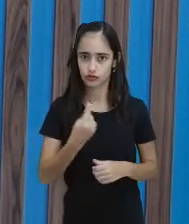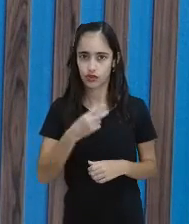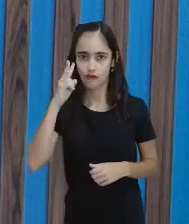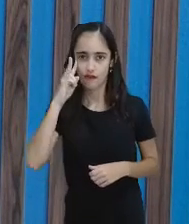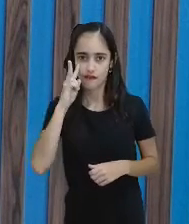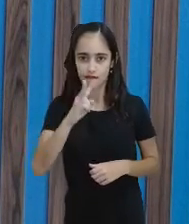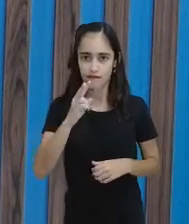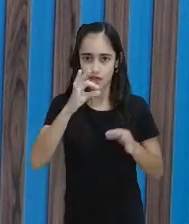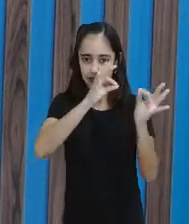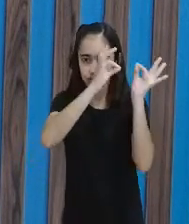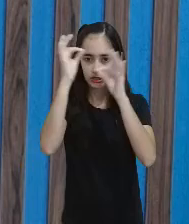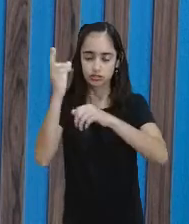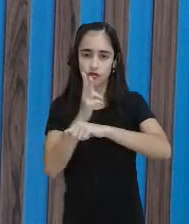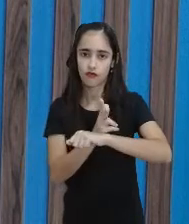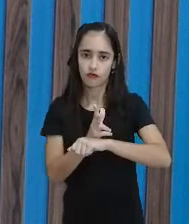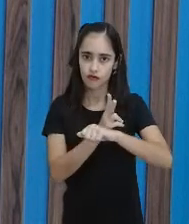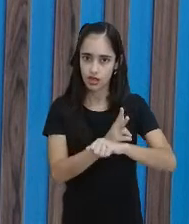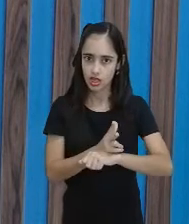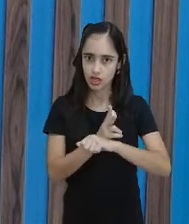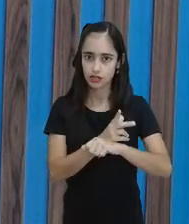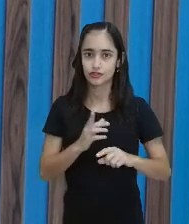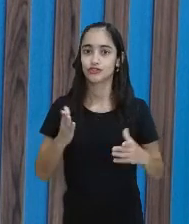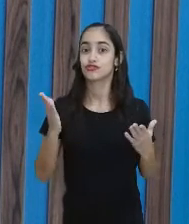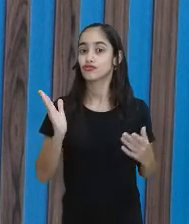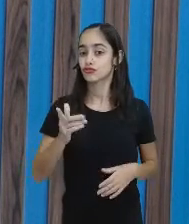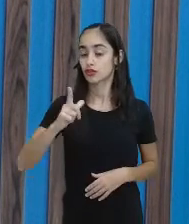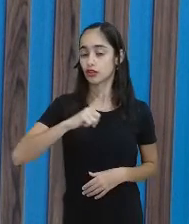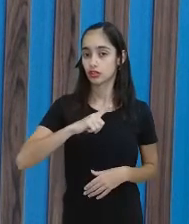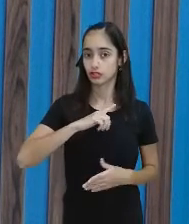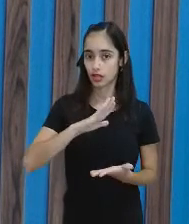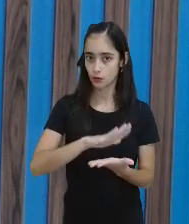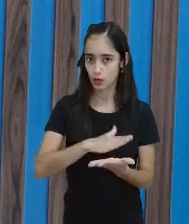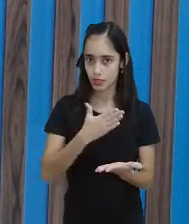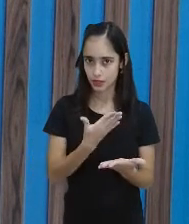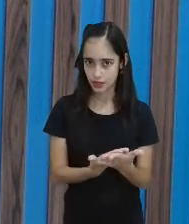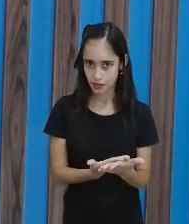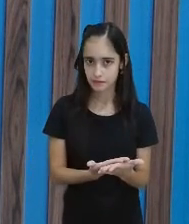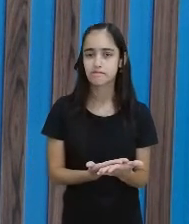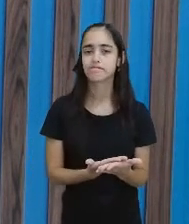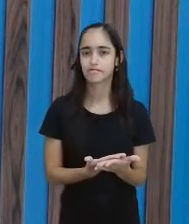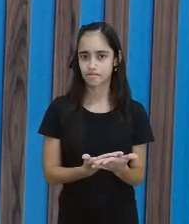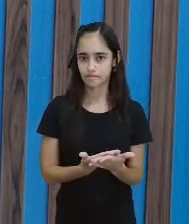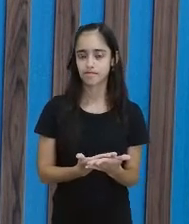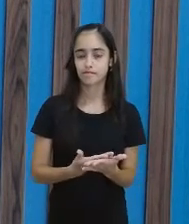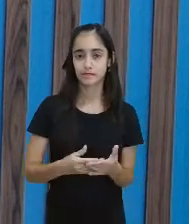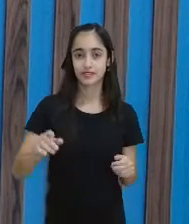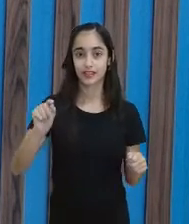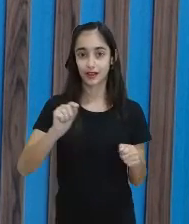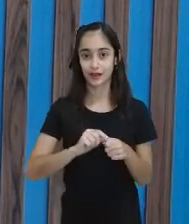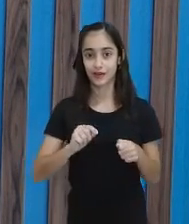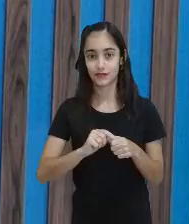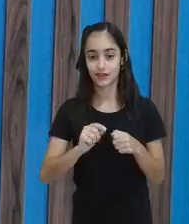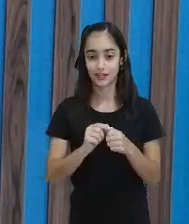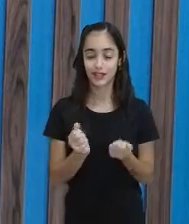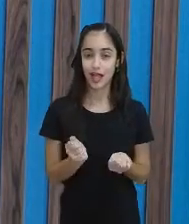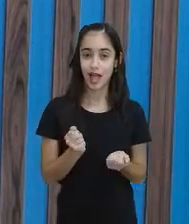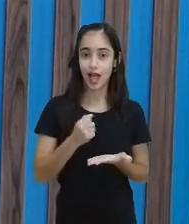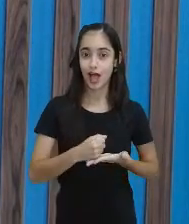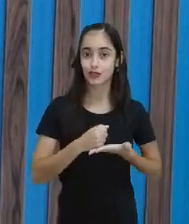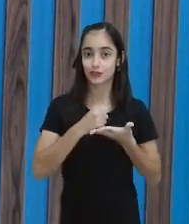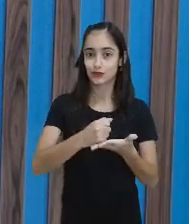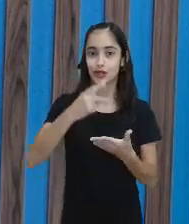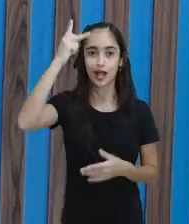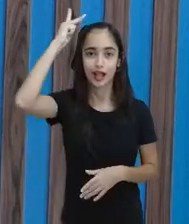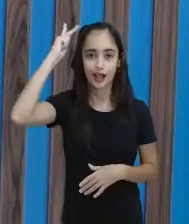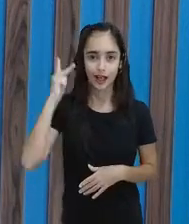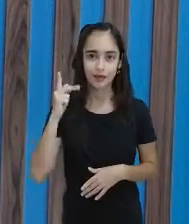aí, que inclusive já tem um intérprete aí, né, fazendo companhia à nossa querida Karen, para que